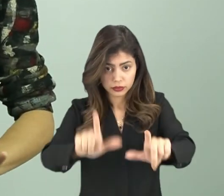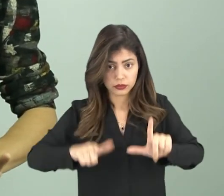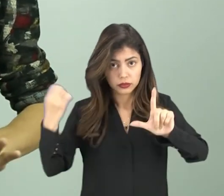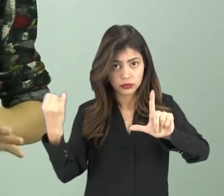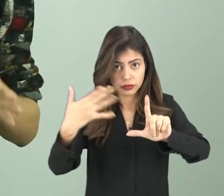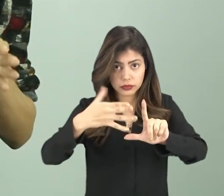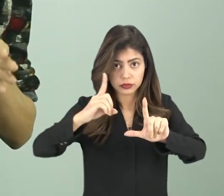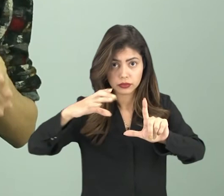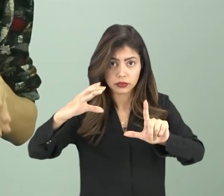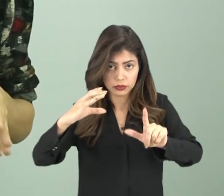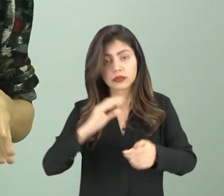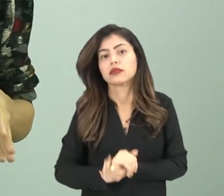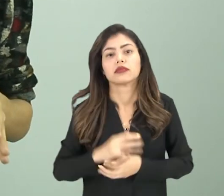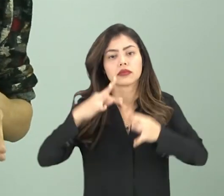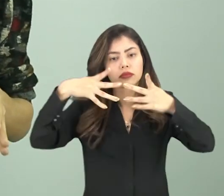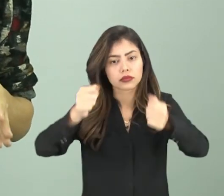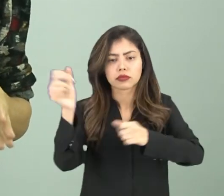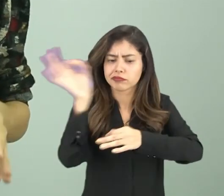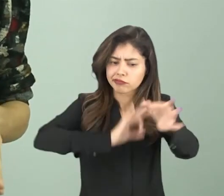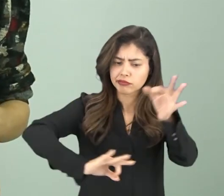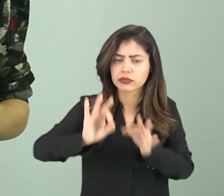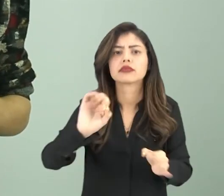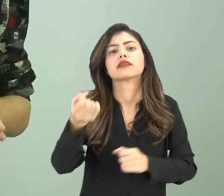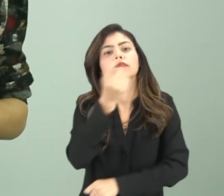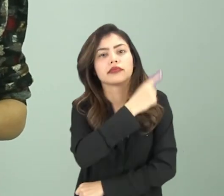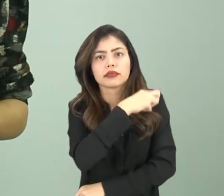plataforma Eduque, lá vai estar tudo organizadinho por